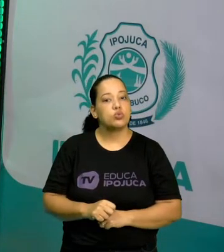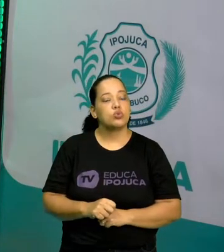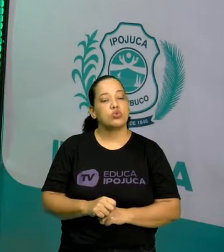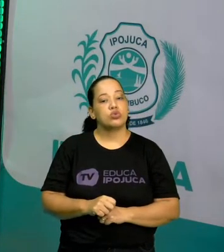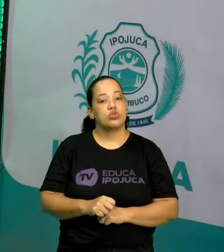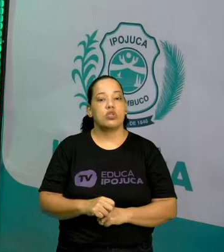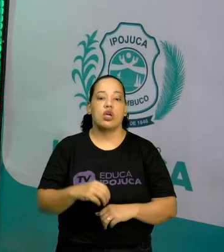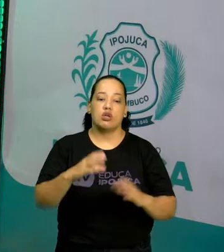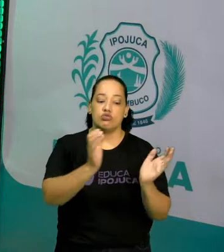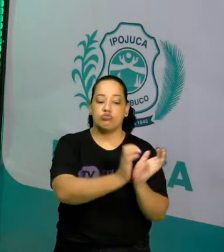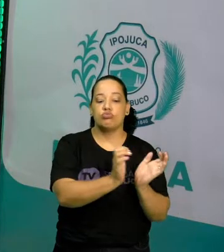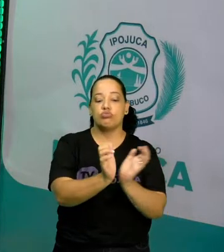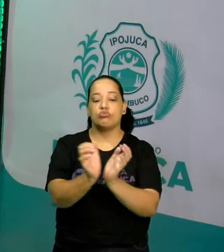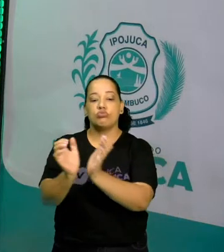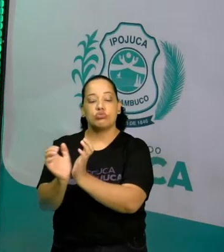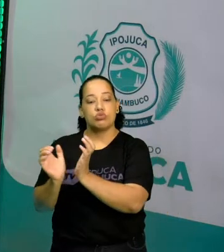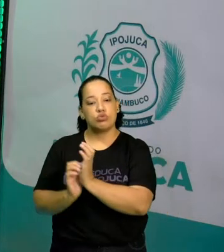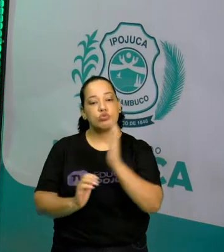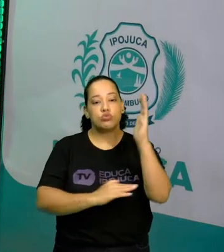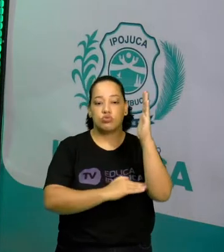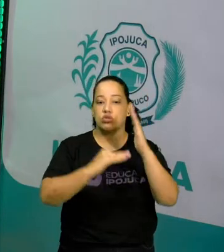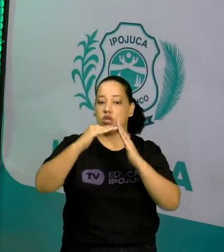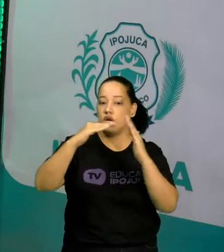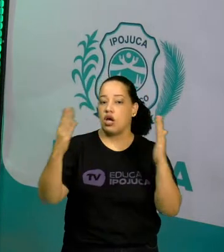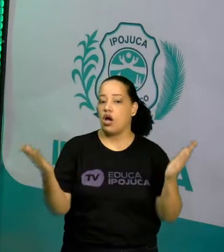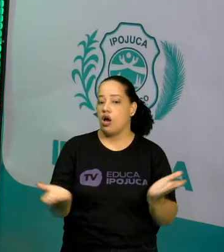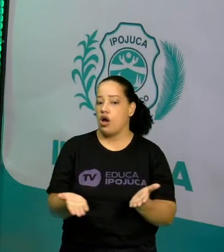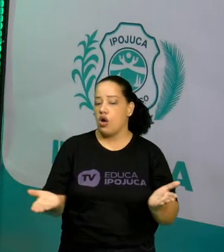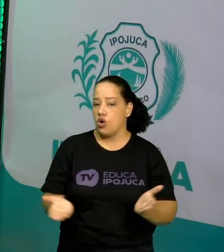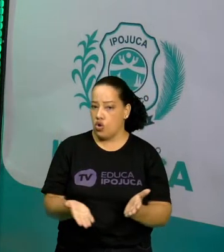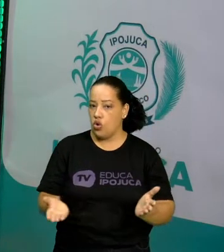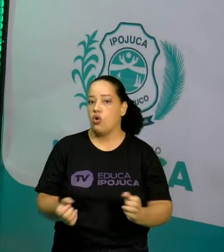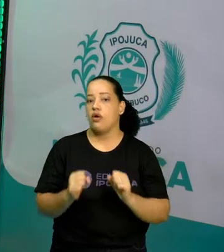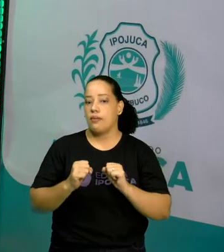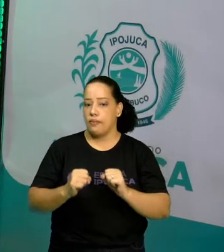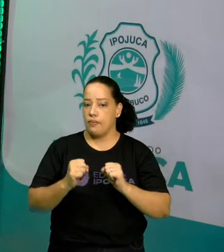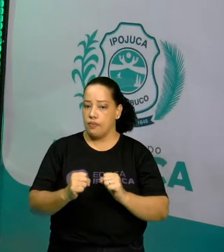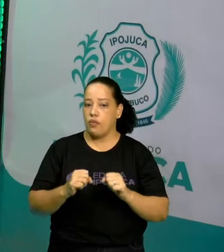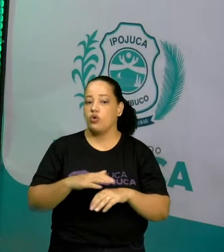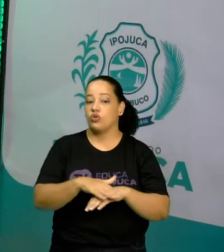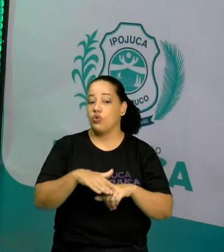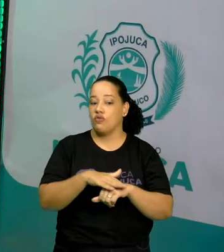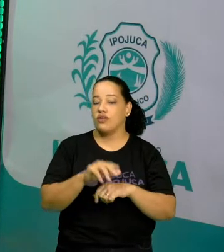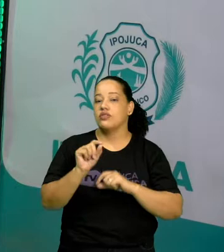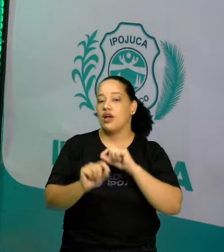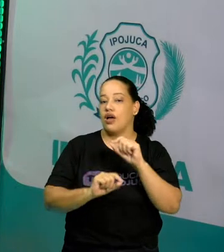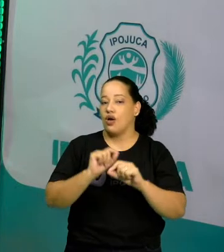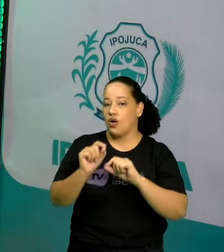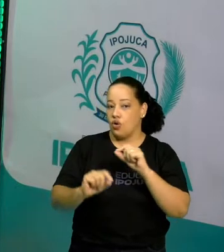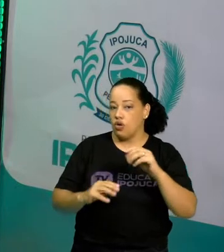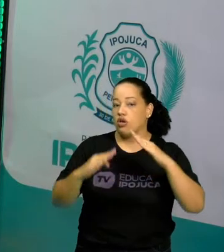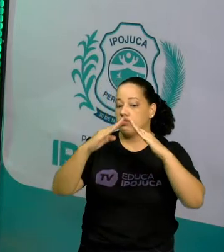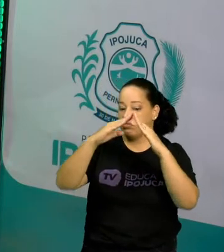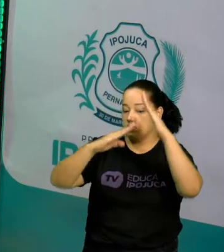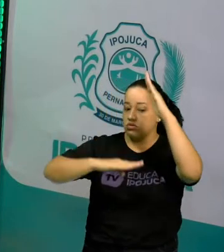essas classificações do triângulo, agora podemos sim começar a falar dos triângulos